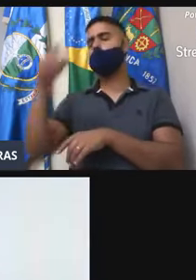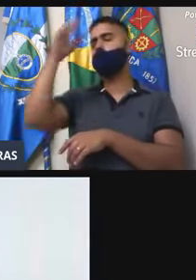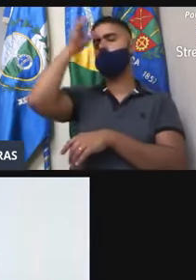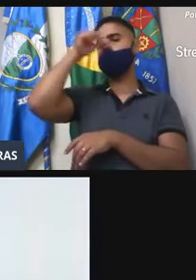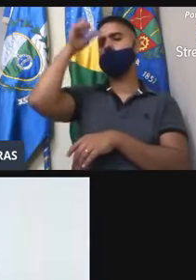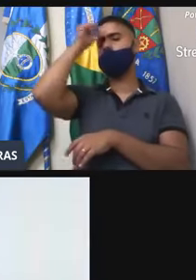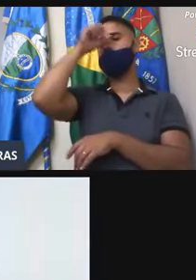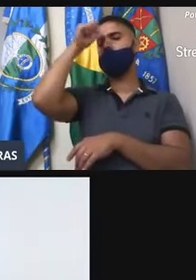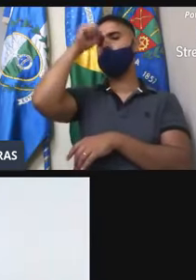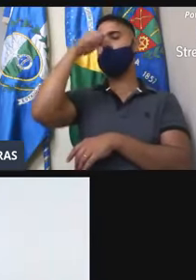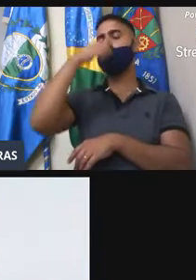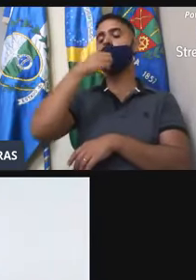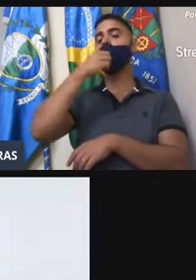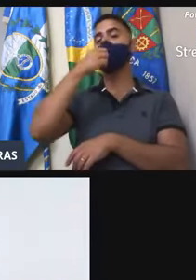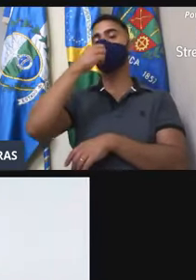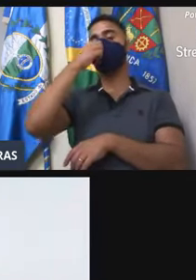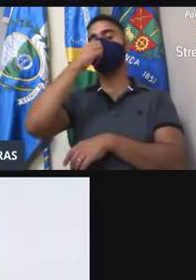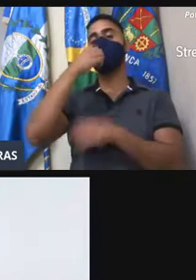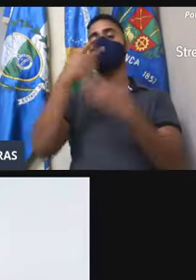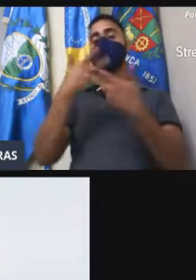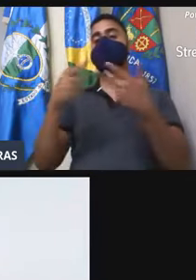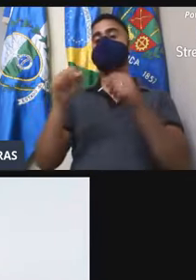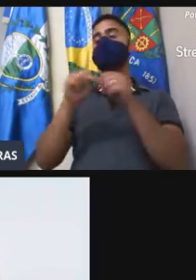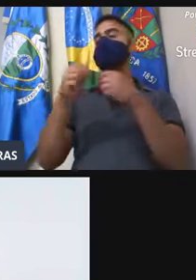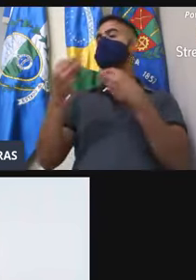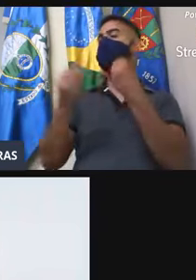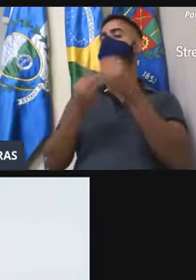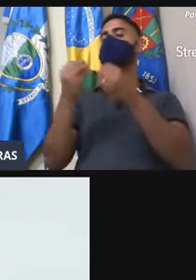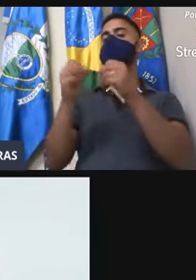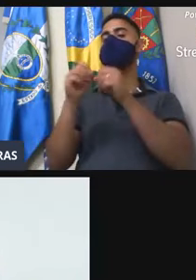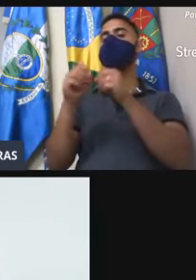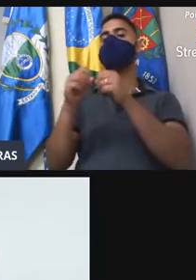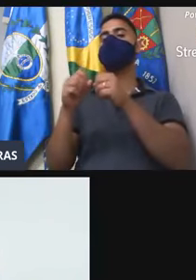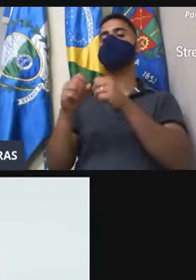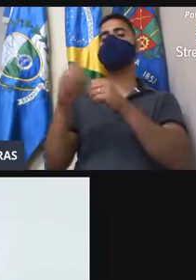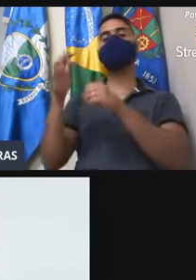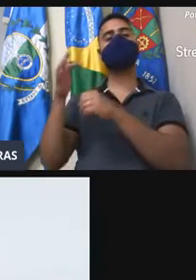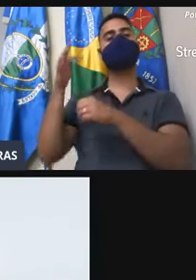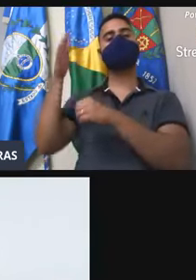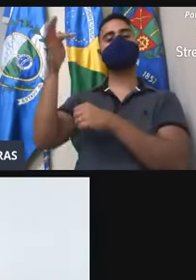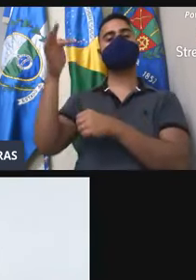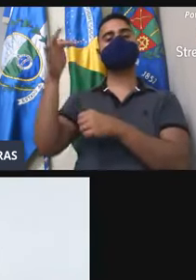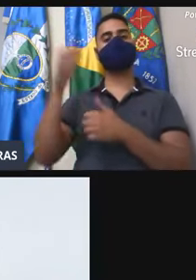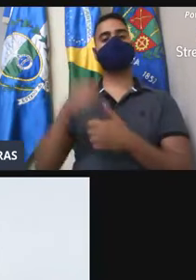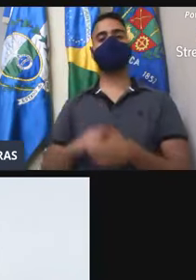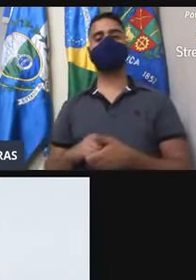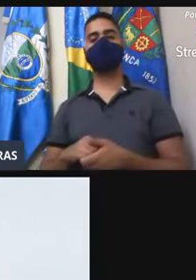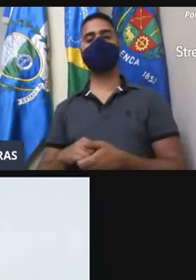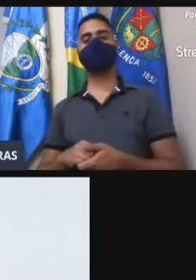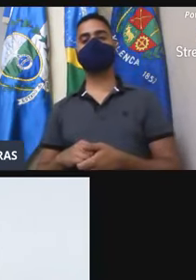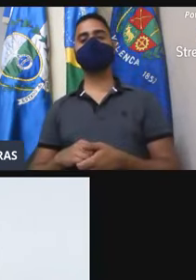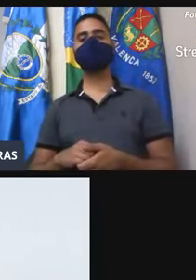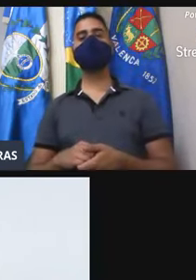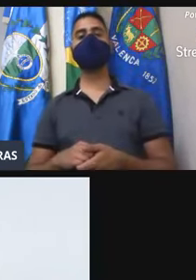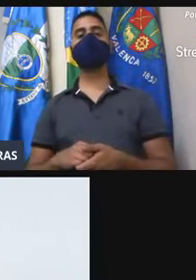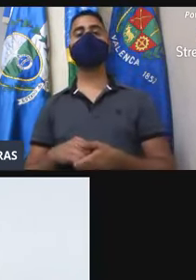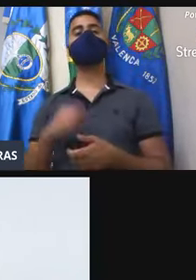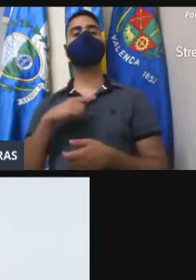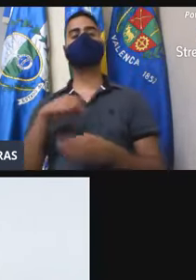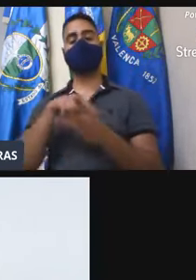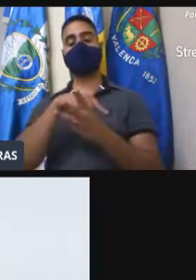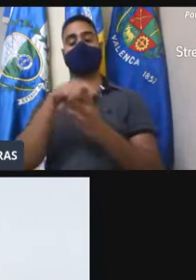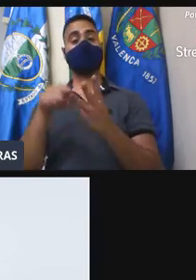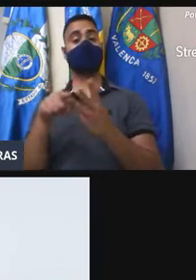aprendendo o que tem que ser feito e como se proceder para o futuro. Então, eu estou aqui com essas